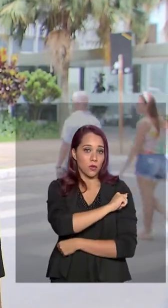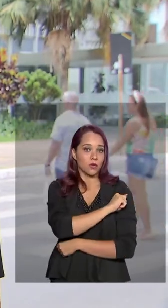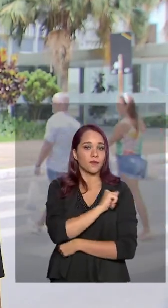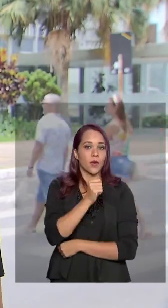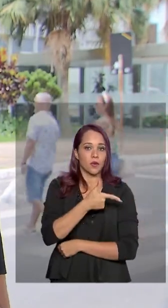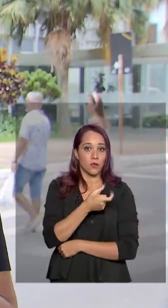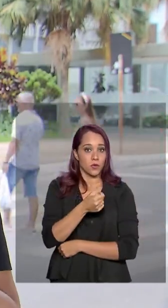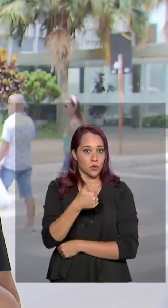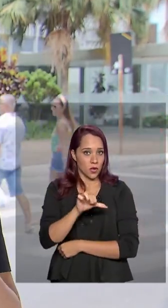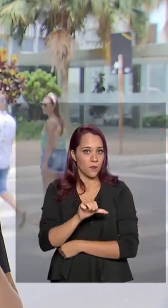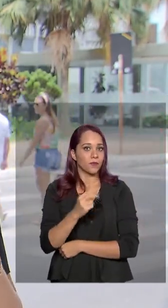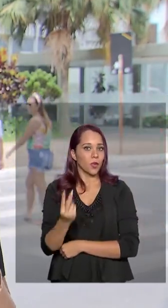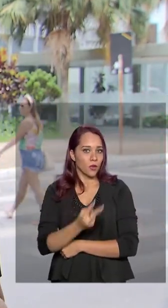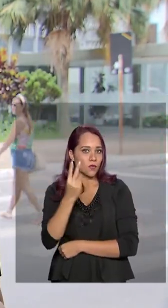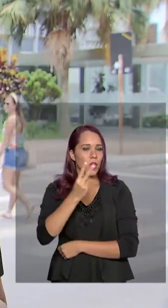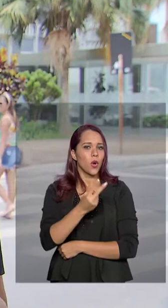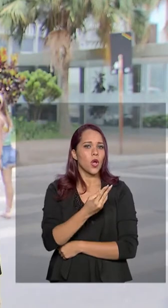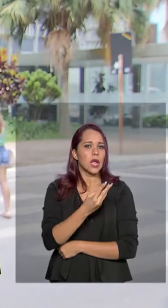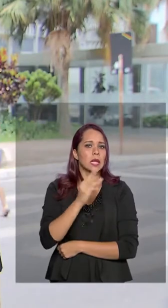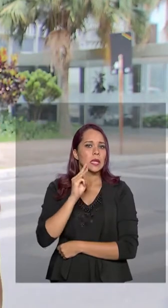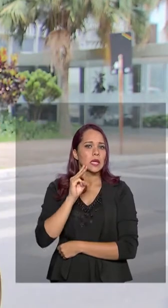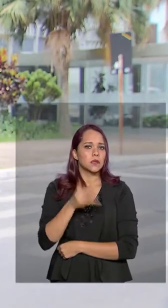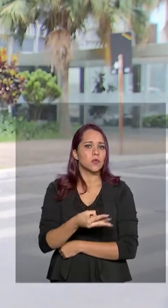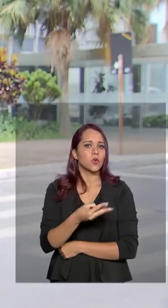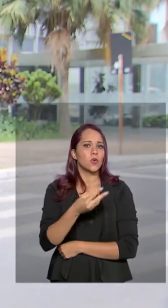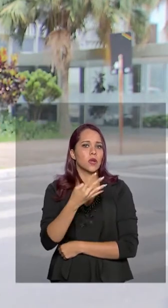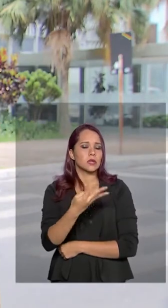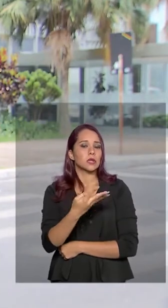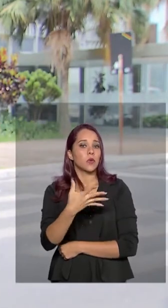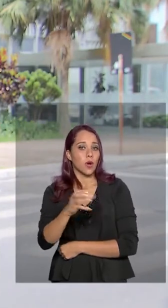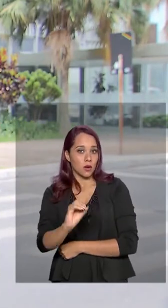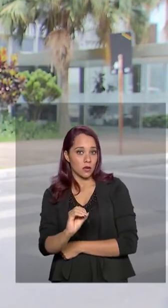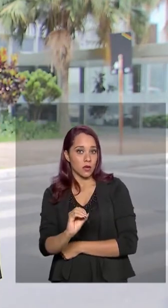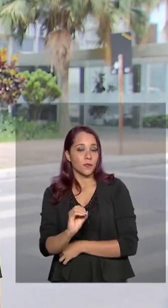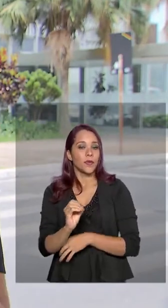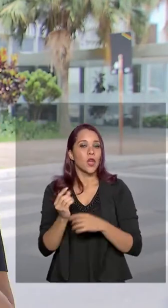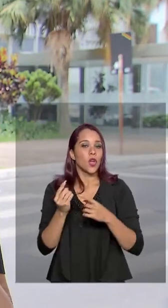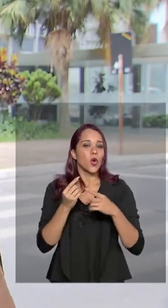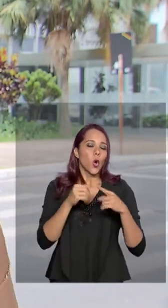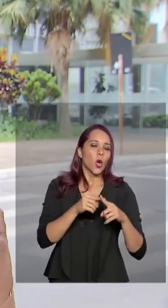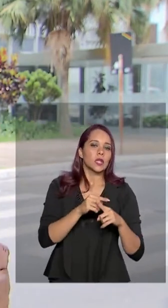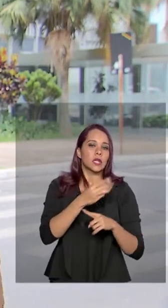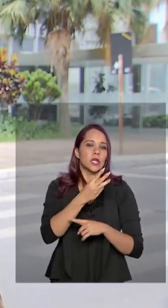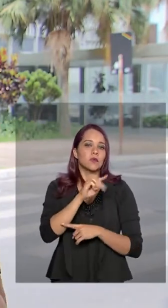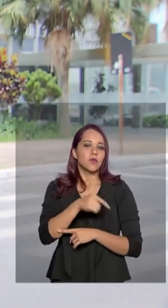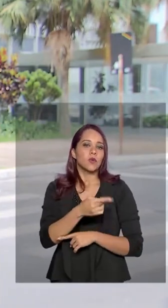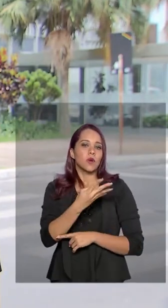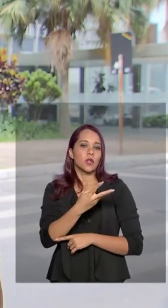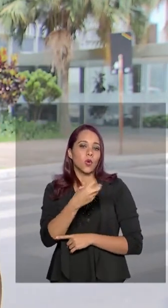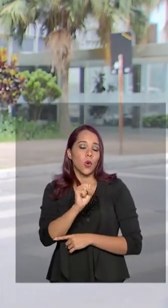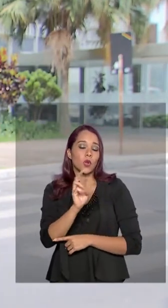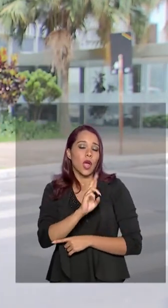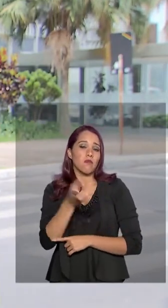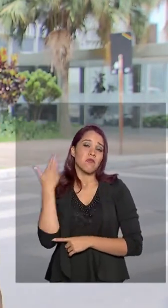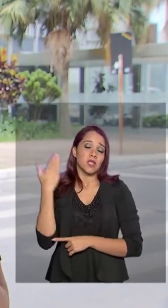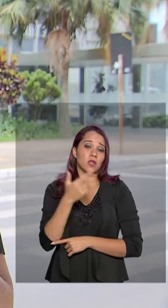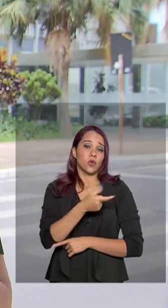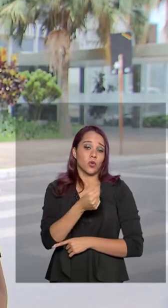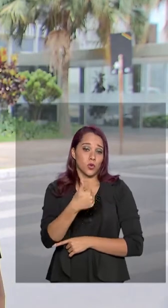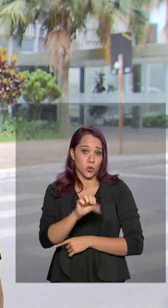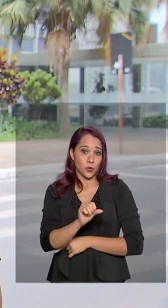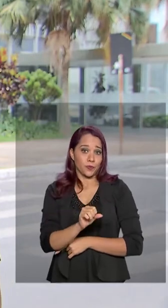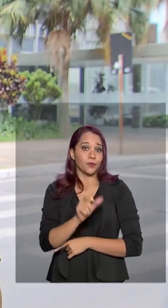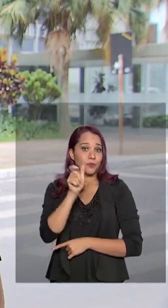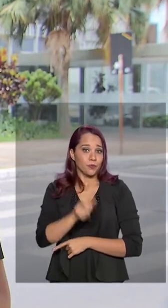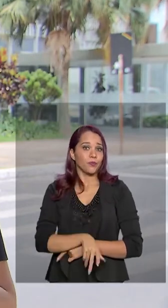2019, o valor chegou a R$.440, contra R$ 3.048,00 em 2018. E